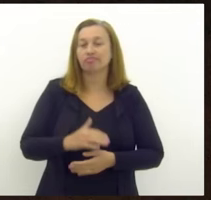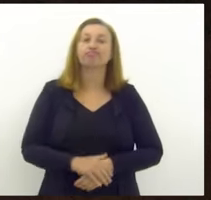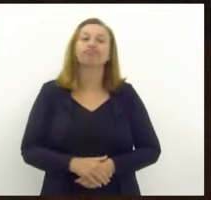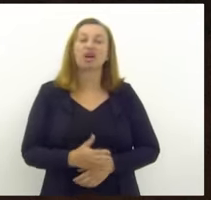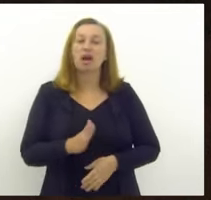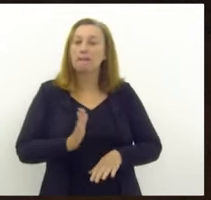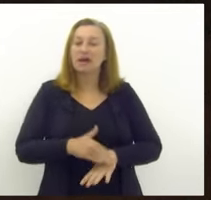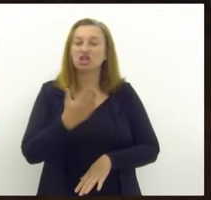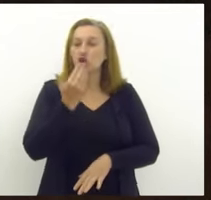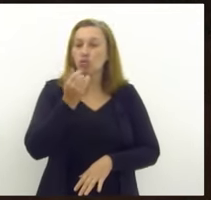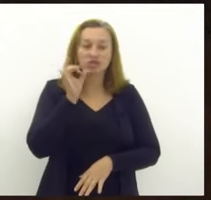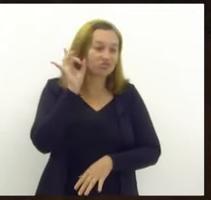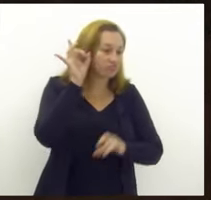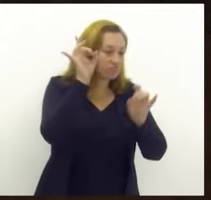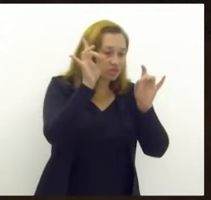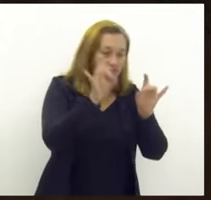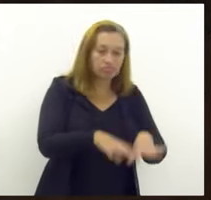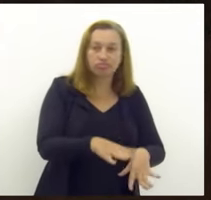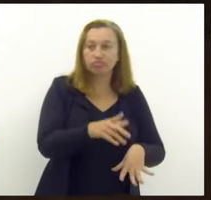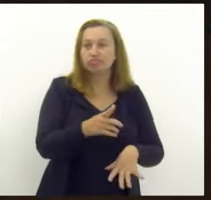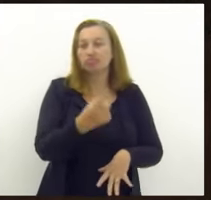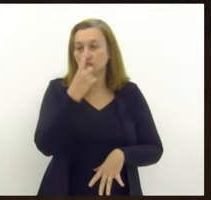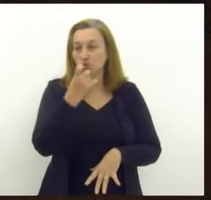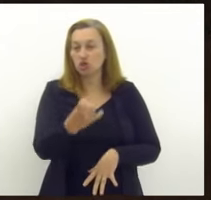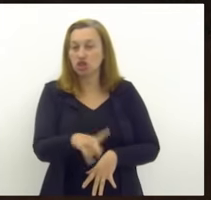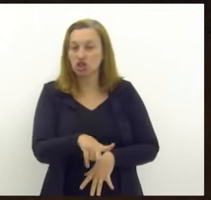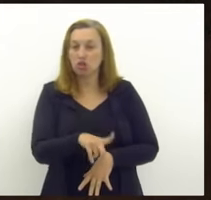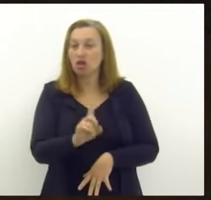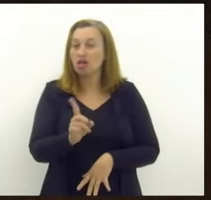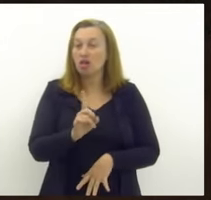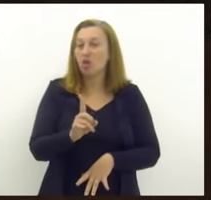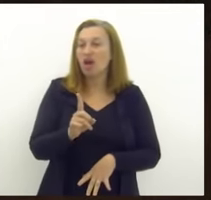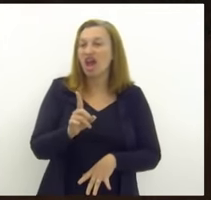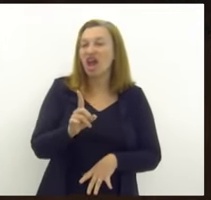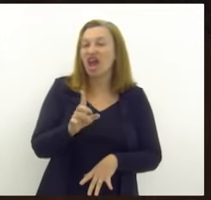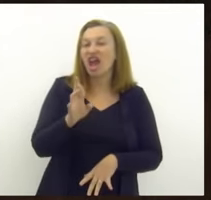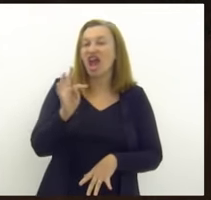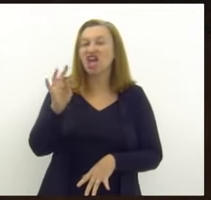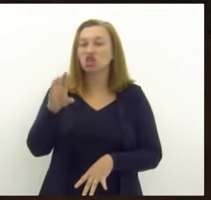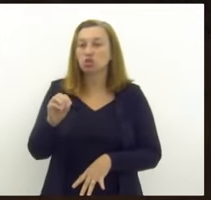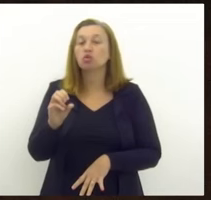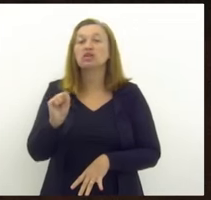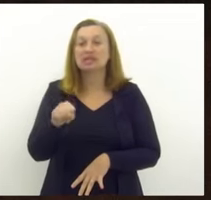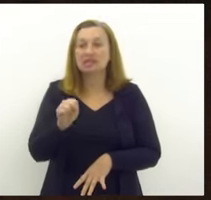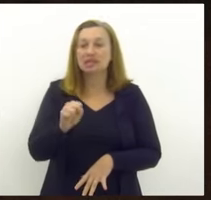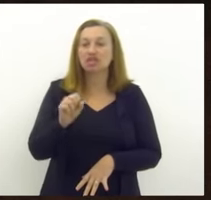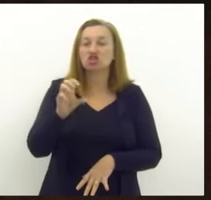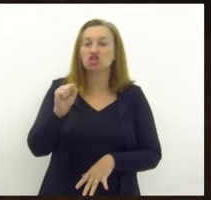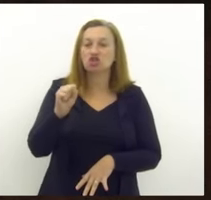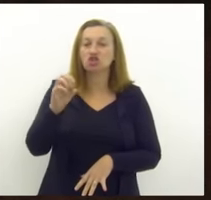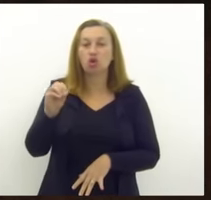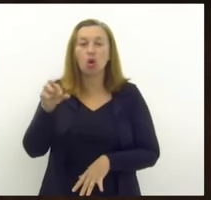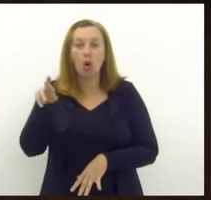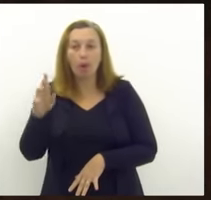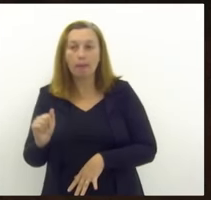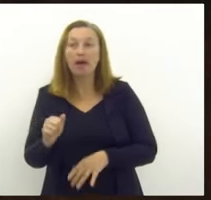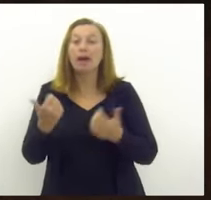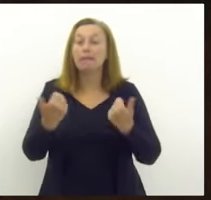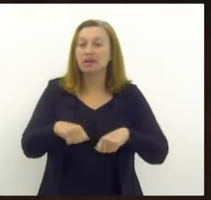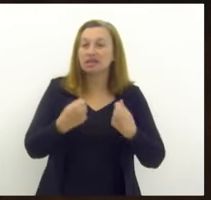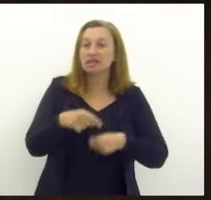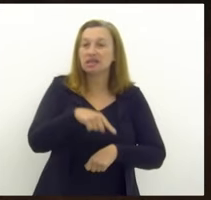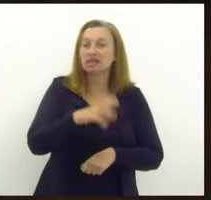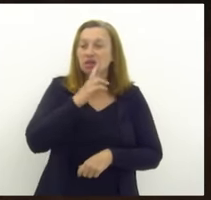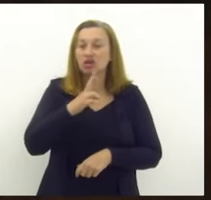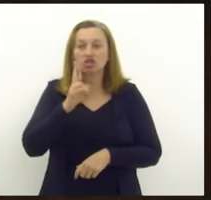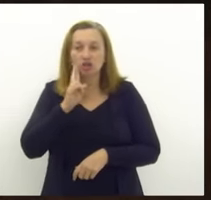lixo que não é resto é só então a gente deveria ter aqui não só restaurantes populares como